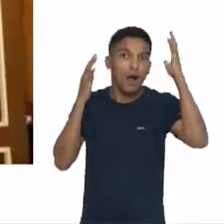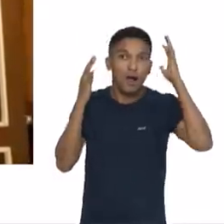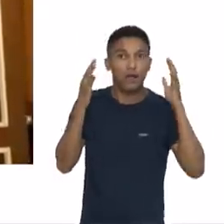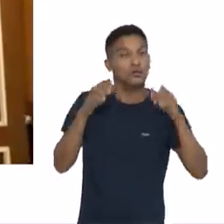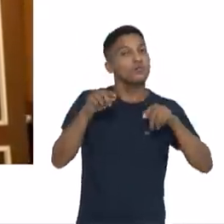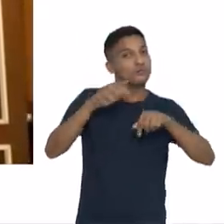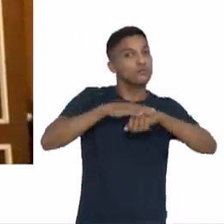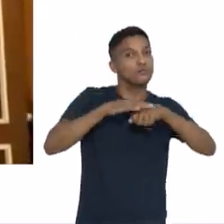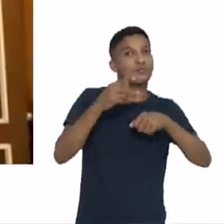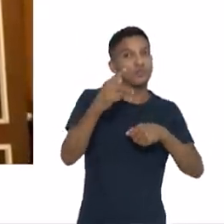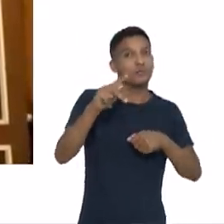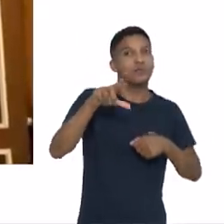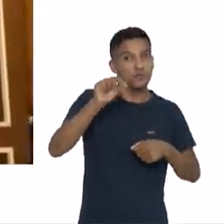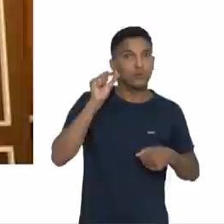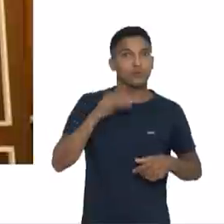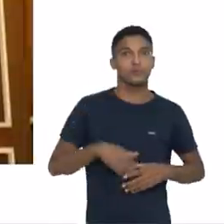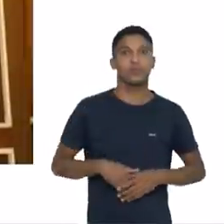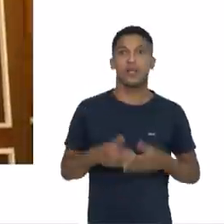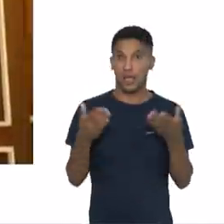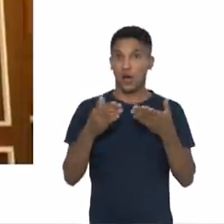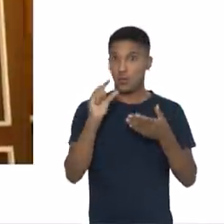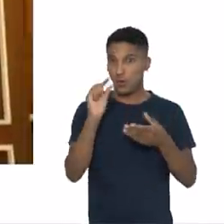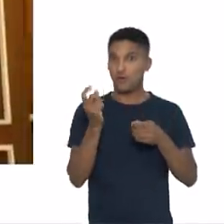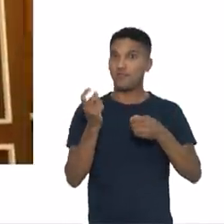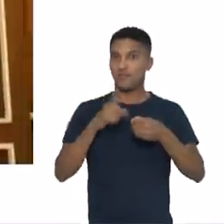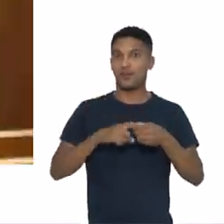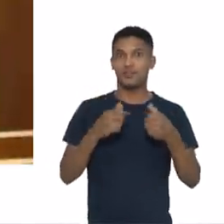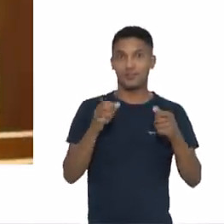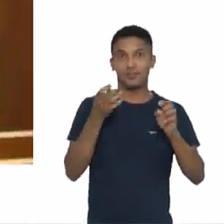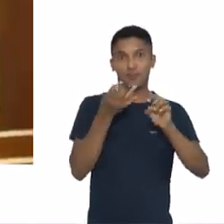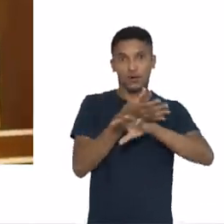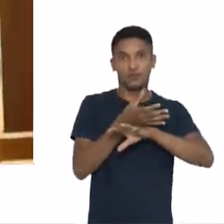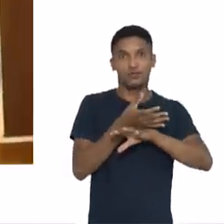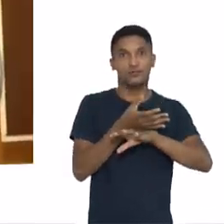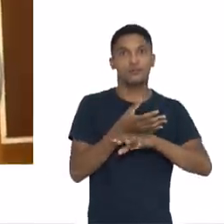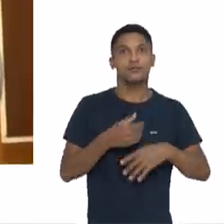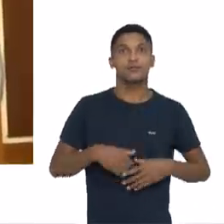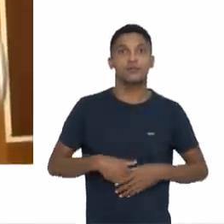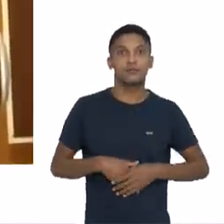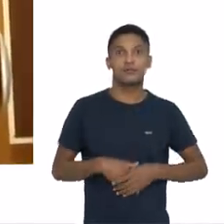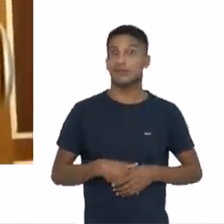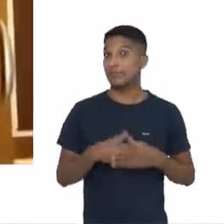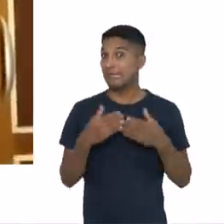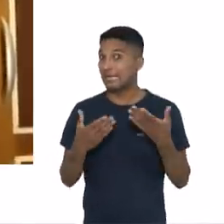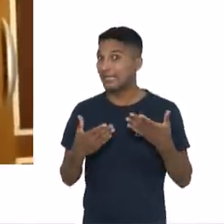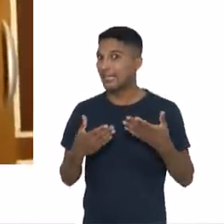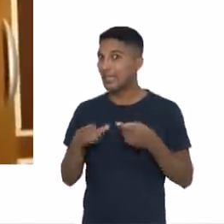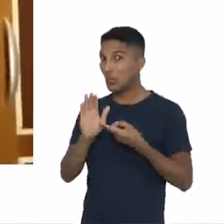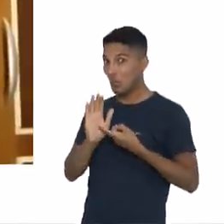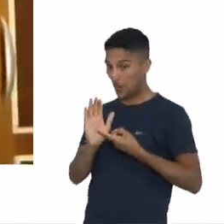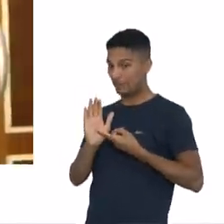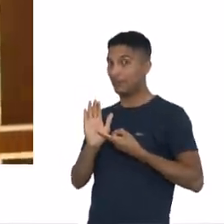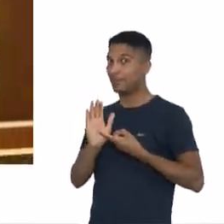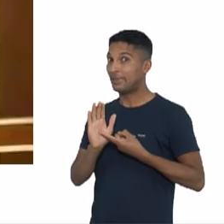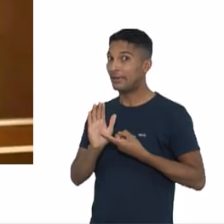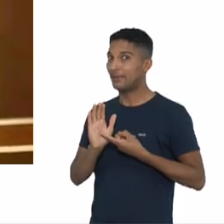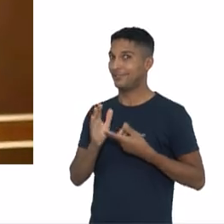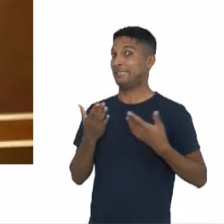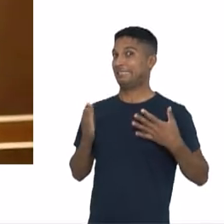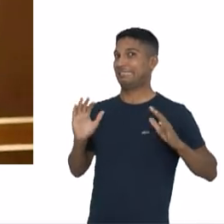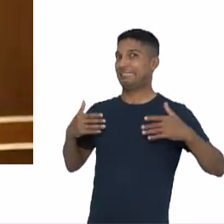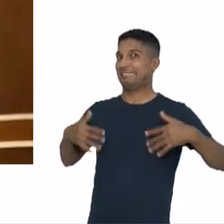daqui a pouquinho a professora volta com a peruquinha pronta. E aí, será que eu mostro pra vocês?